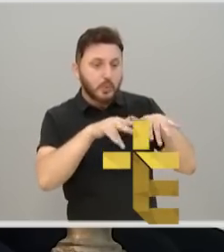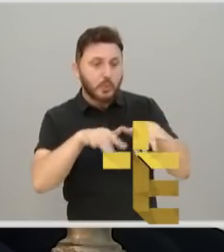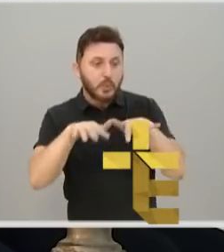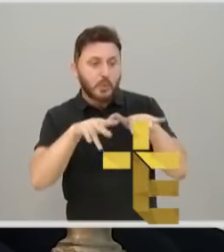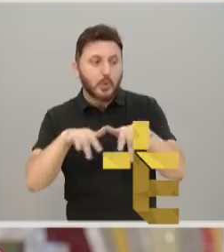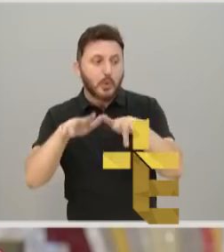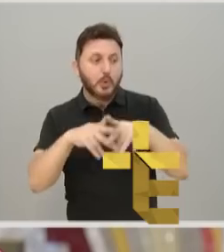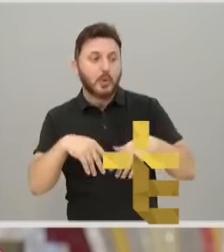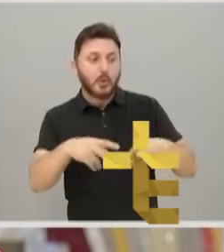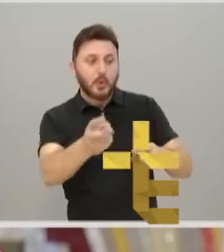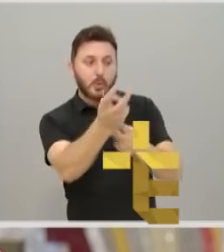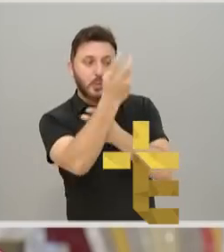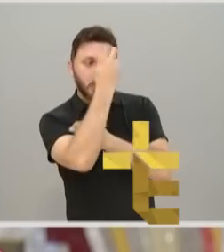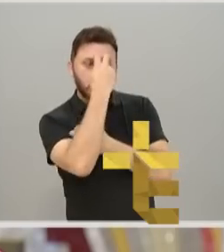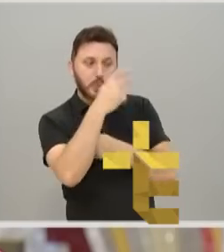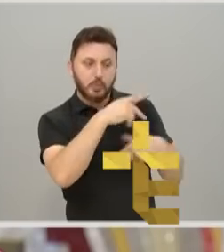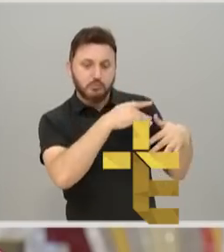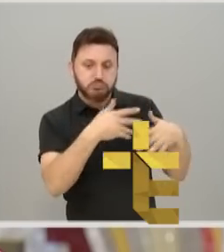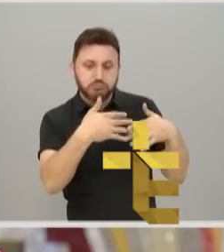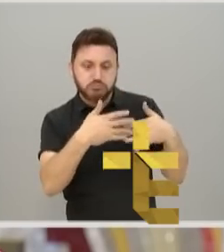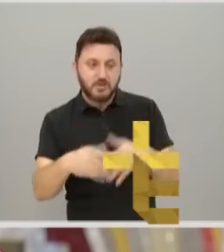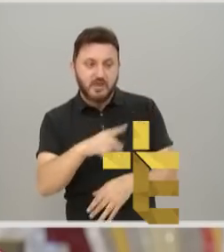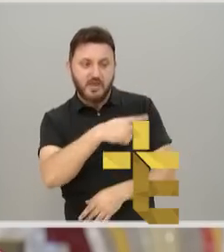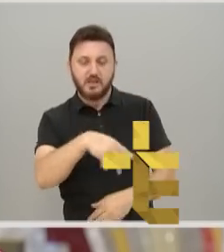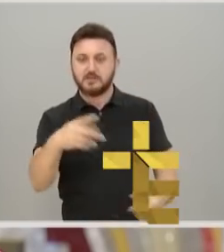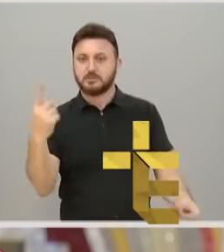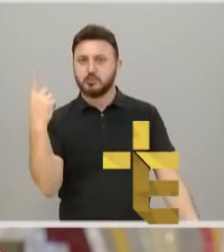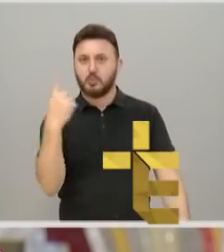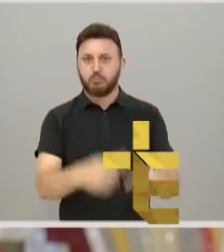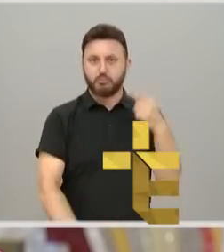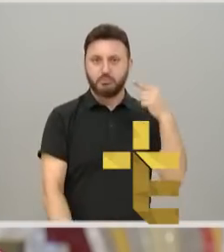do Egito, e que eles violaram,